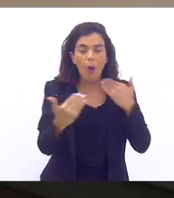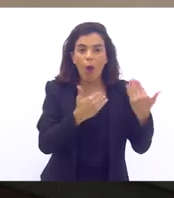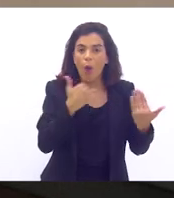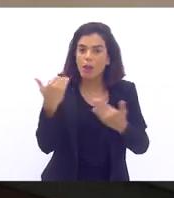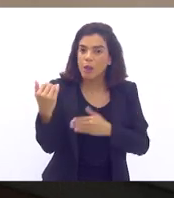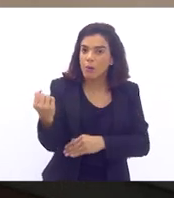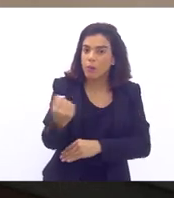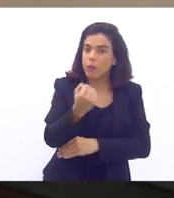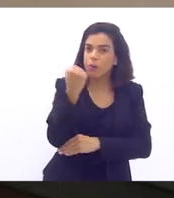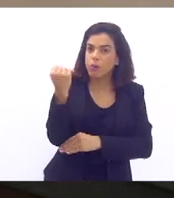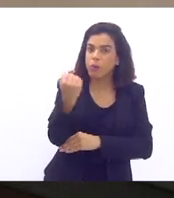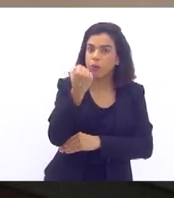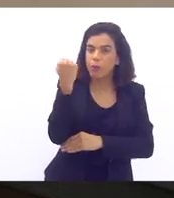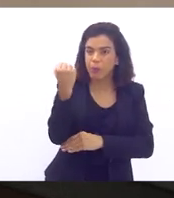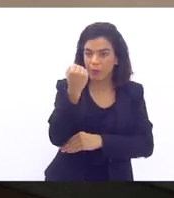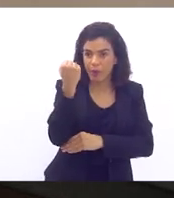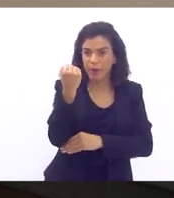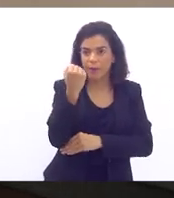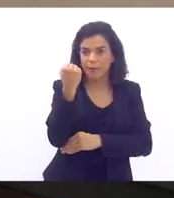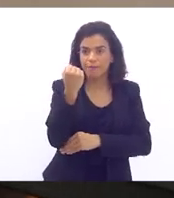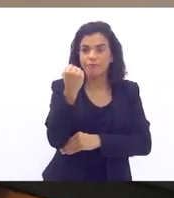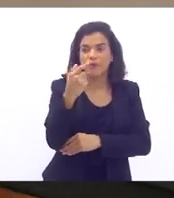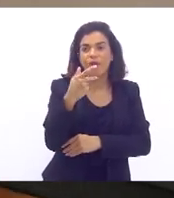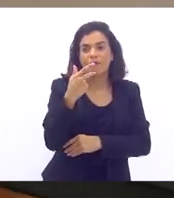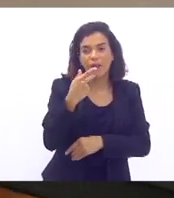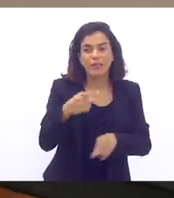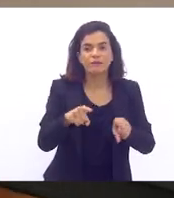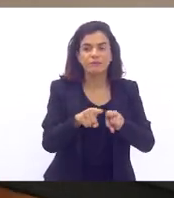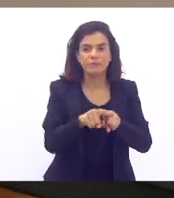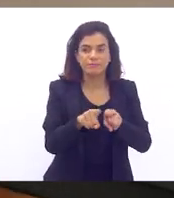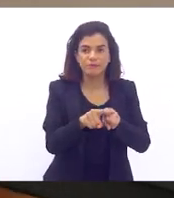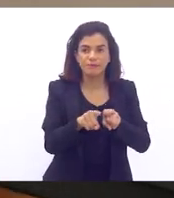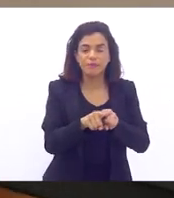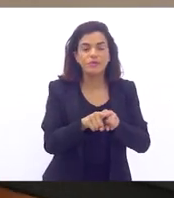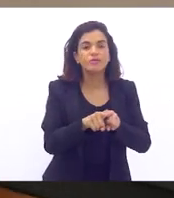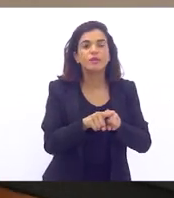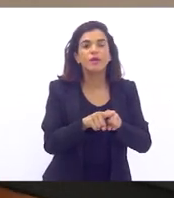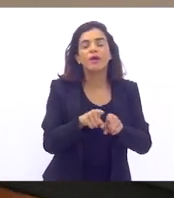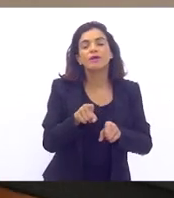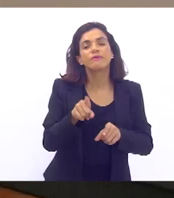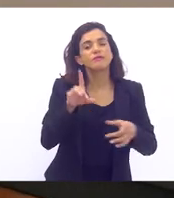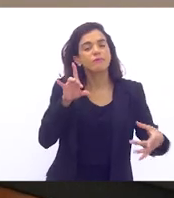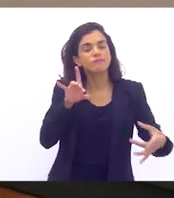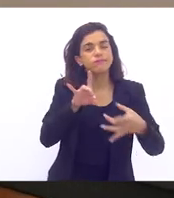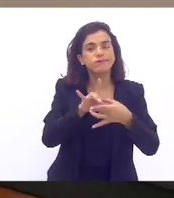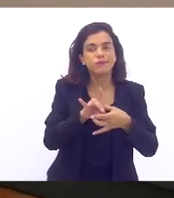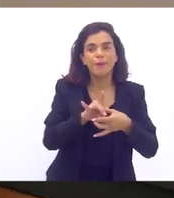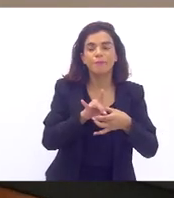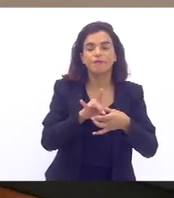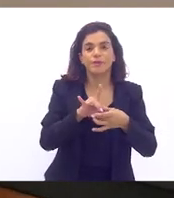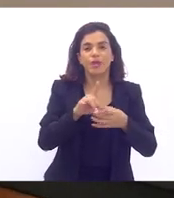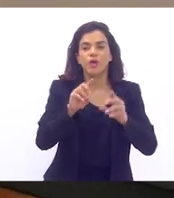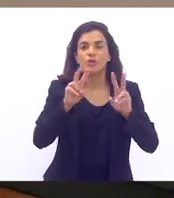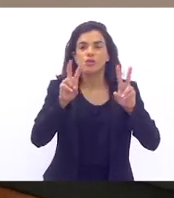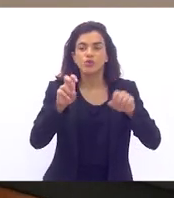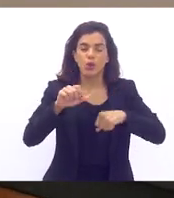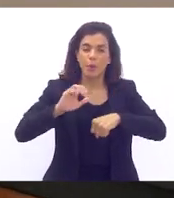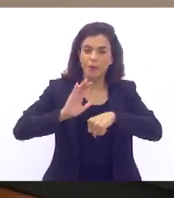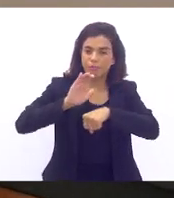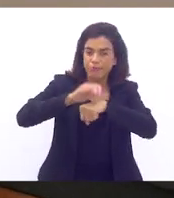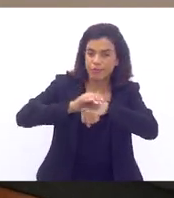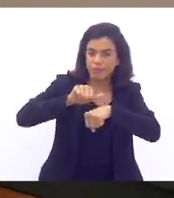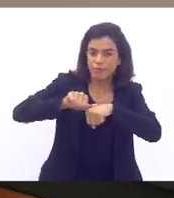ser falado também e isso vai estar dentro relacionado a questão da cobertura inadequada